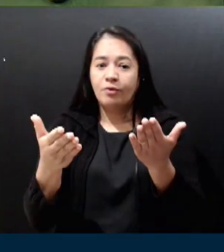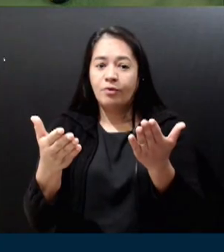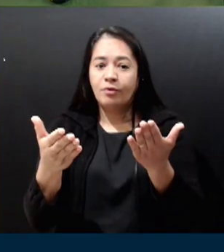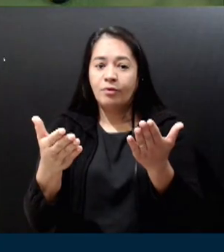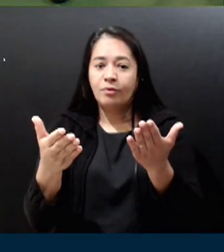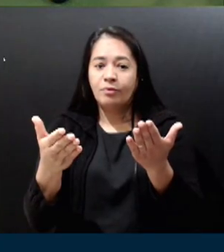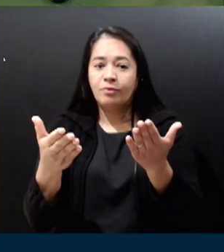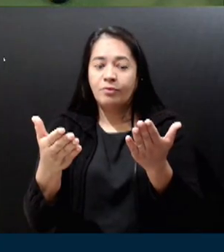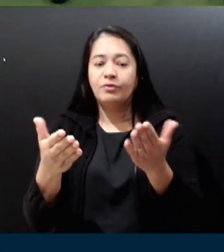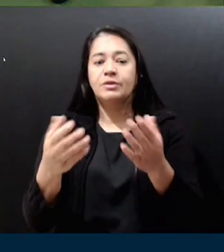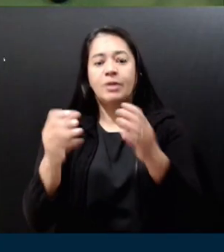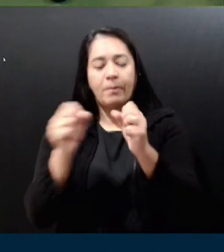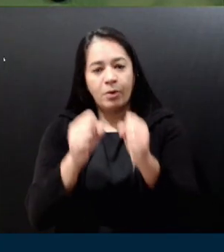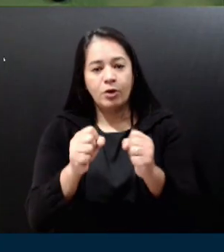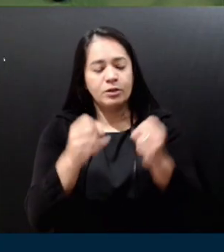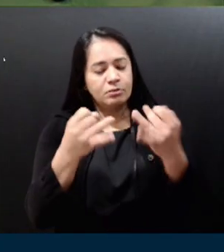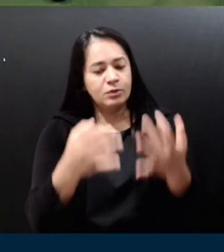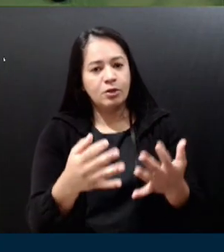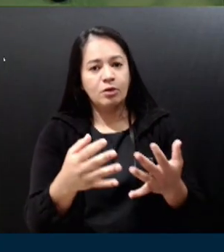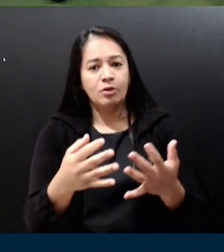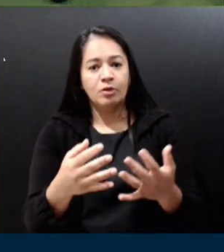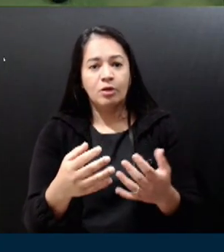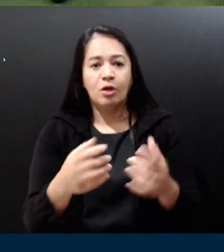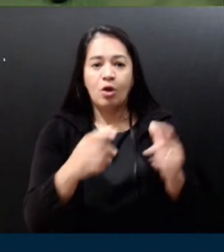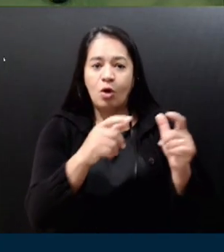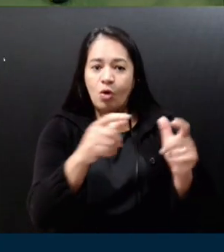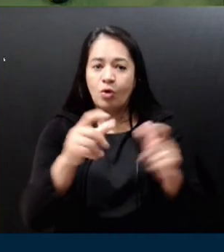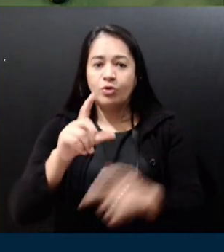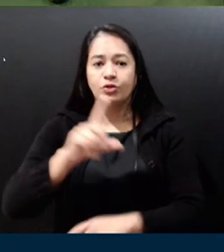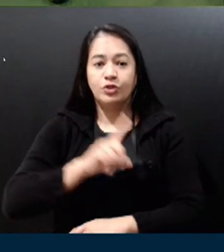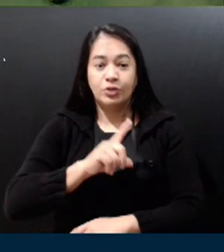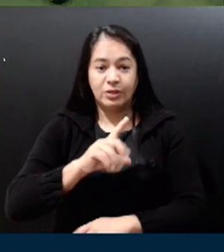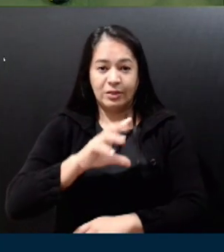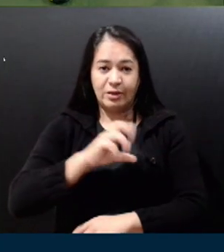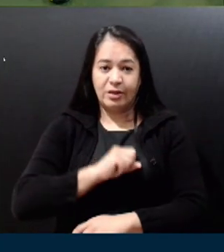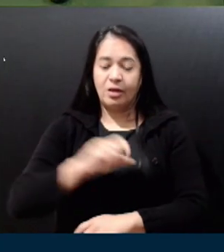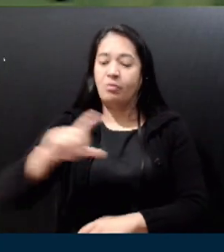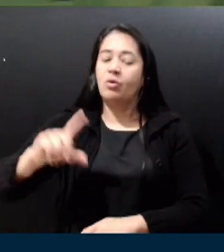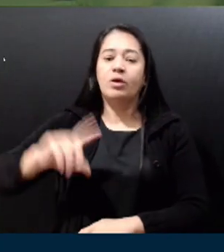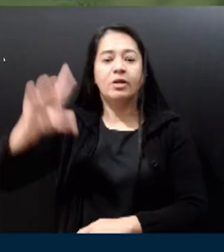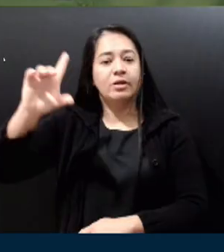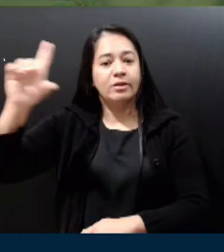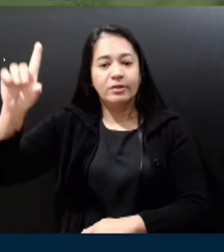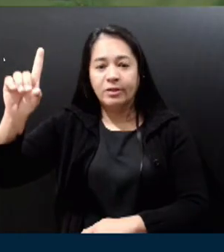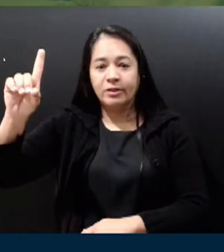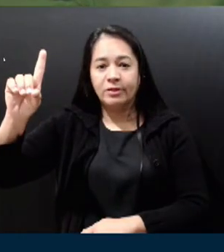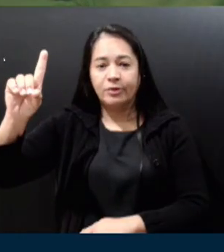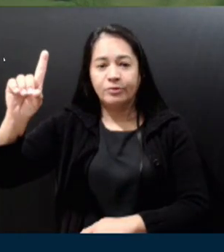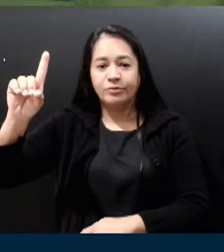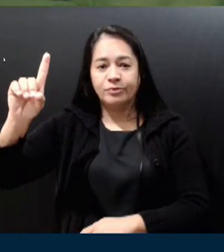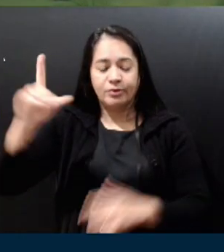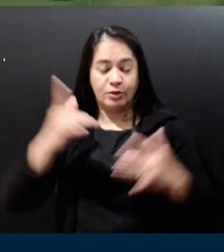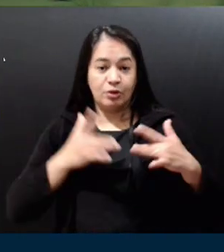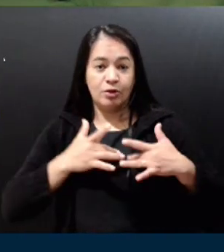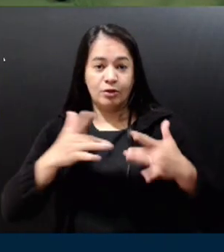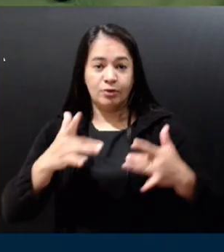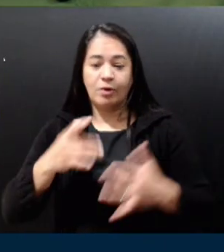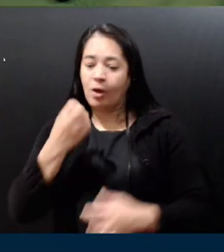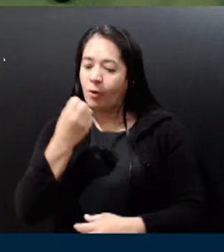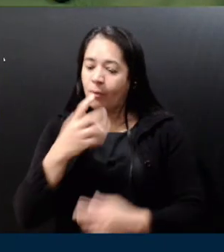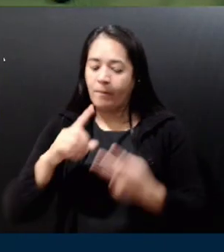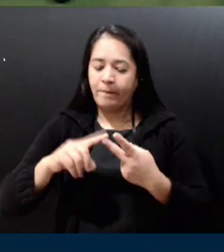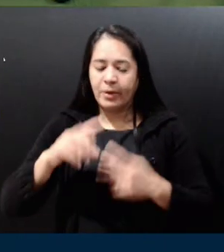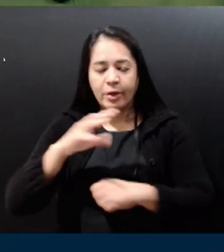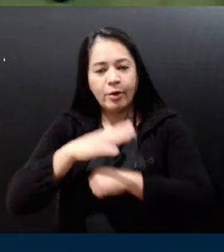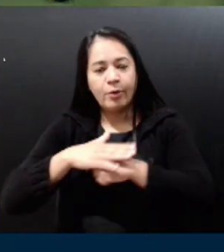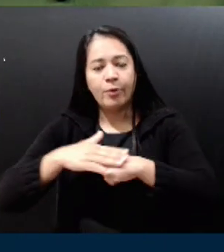olha, onde tiver amor tem Deus. Então, o nome de Deus é solidariedade, é o bem, é os afetos. Onde